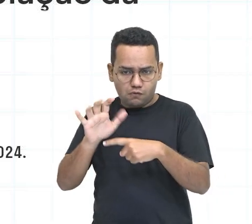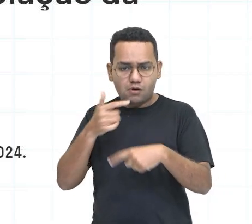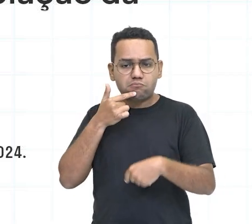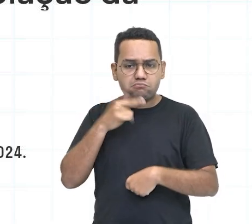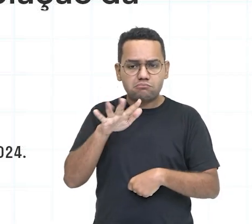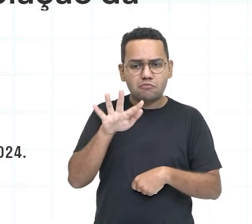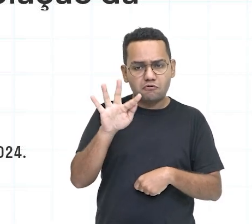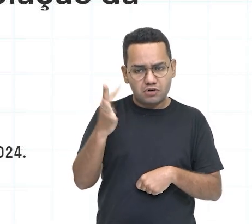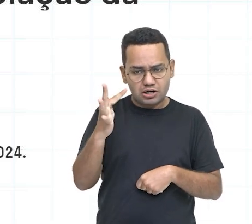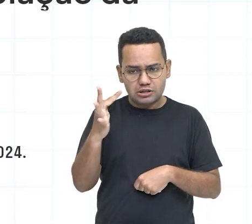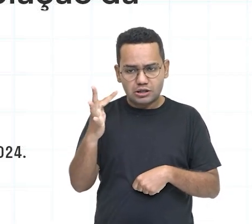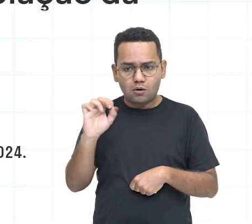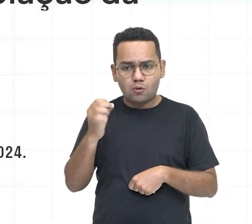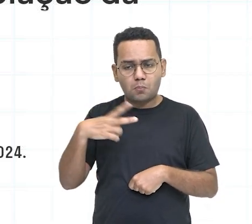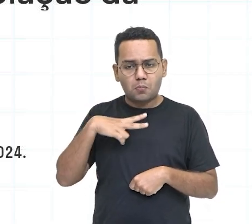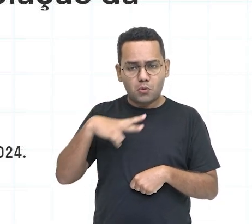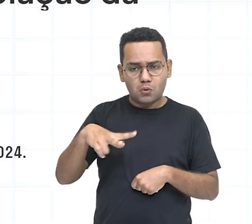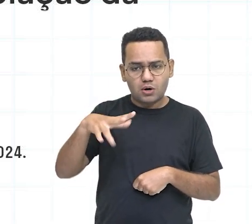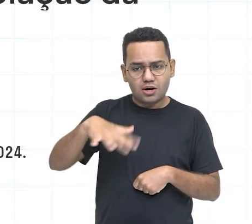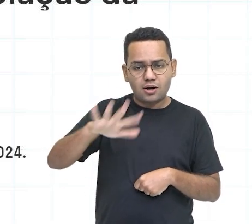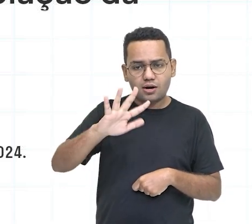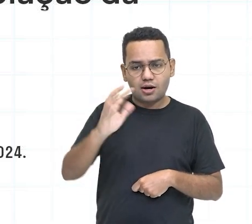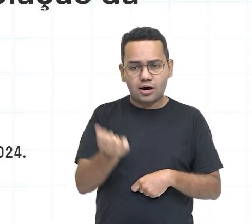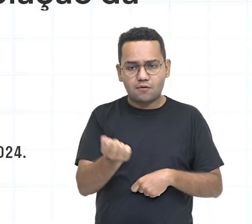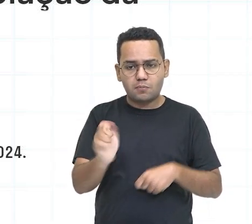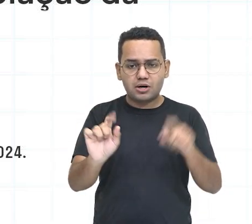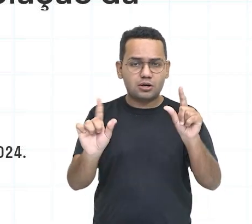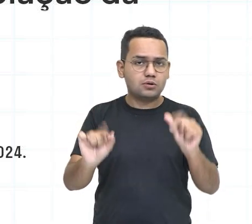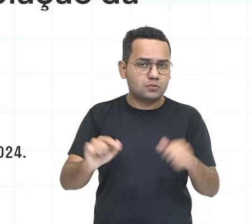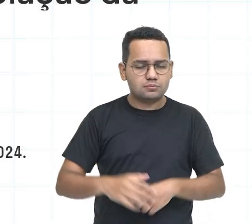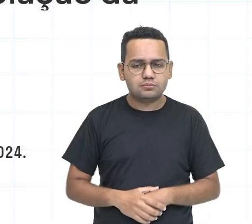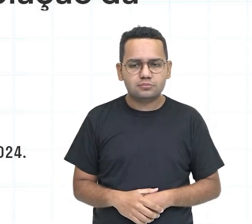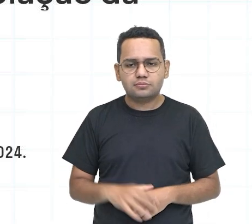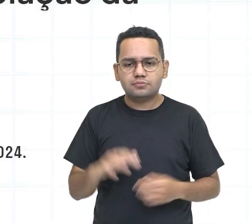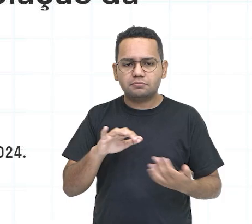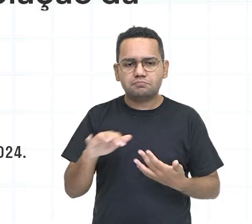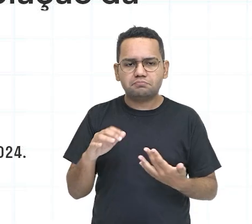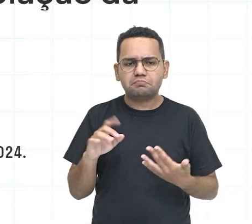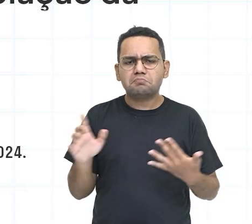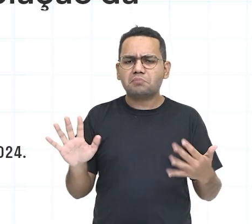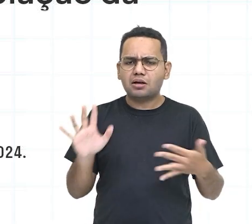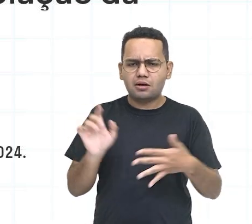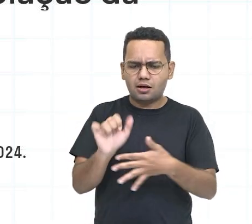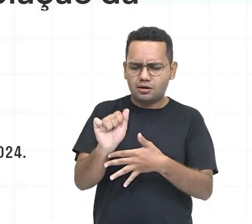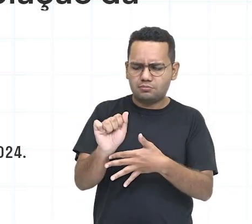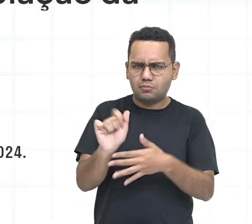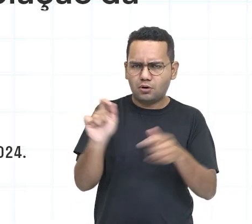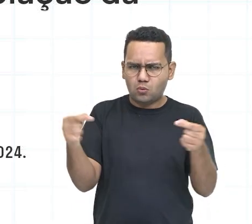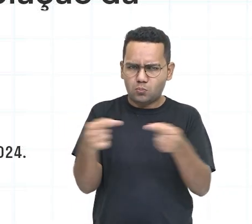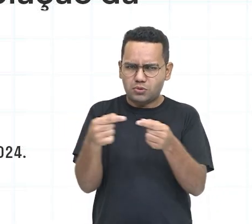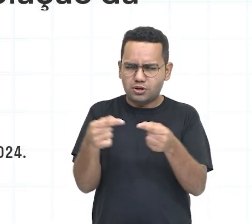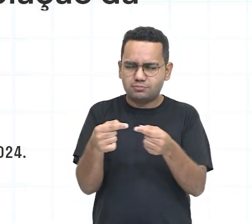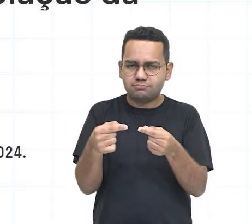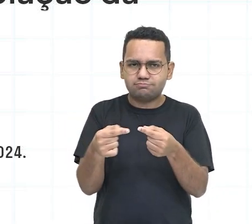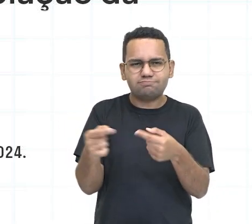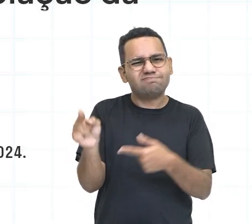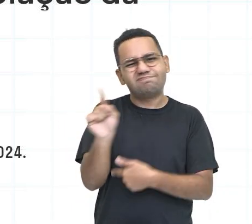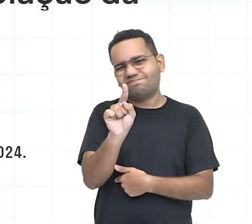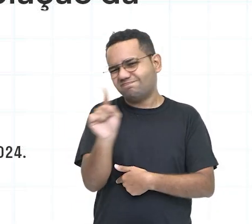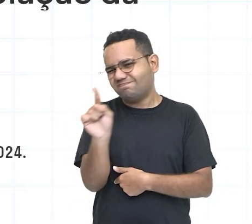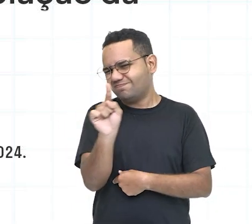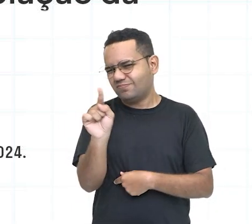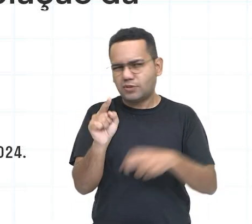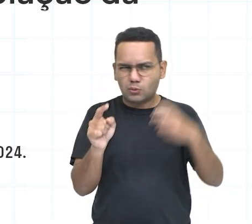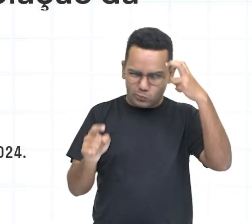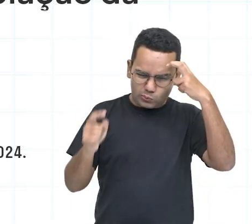dá uma ideia diferenciada sobre aquele texto, não é? Letra A. Posso dizer que trocas culturais? Não necessariamente,